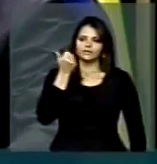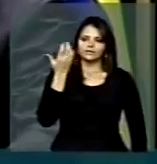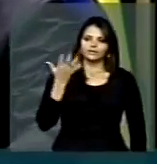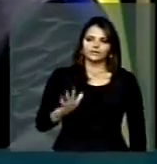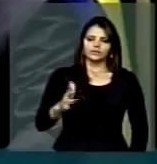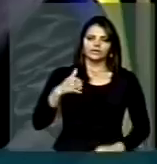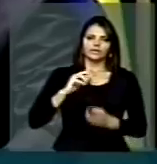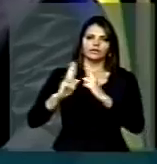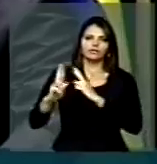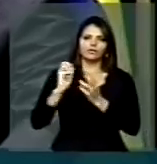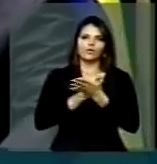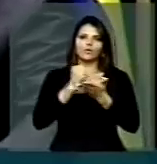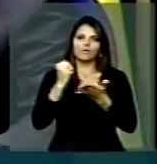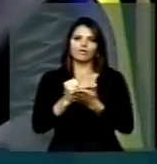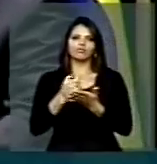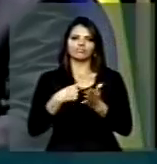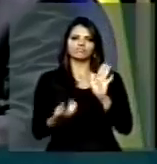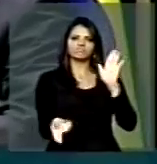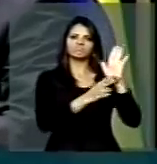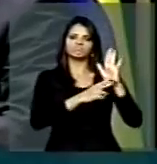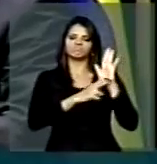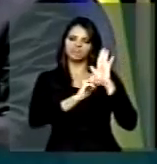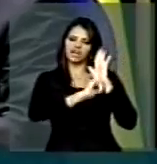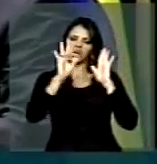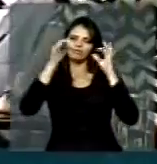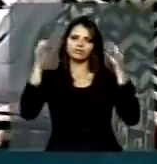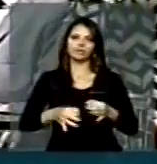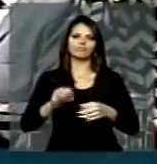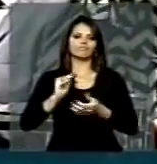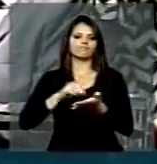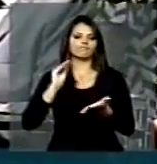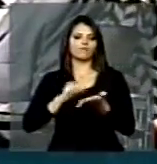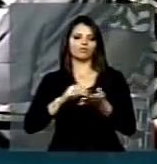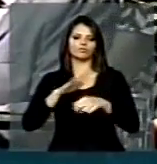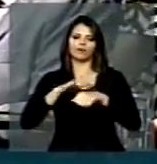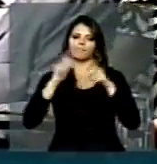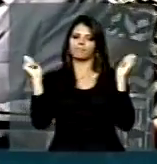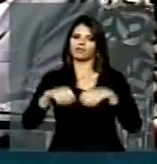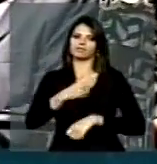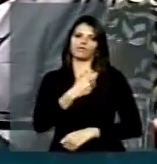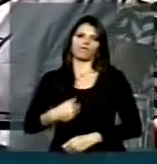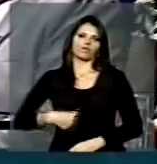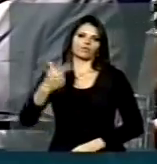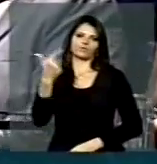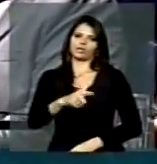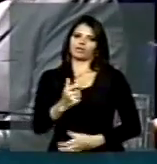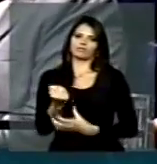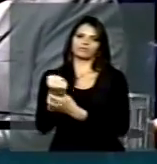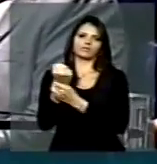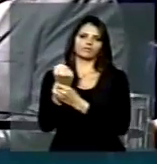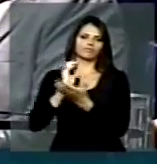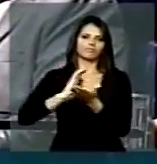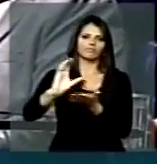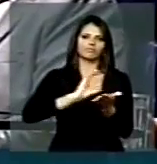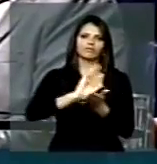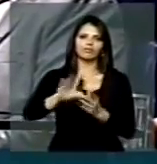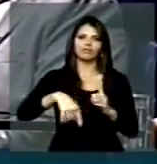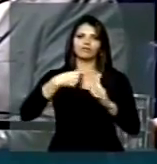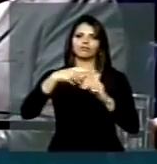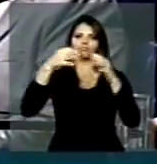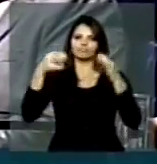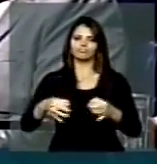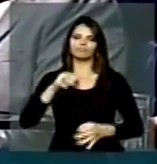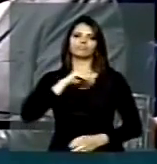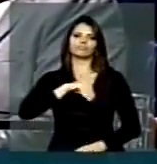relações contratuais e assumiu claramente a incapacidade momentânea do Estado em assegurar a cada um a justa remuneração e os